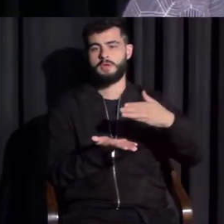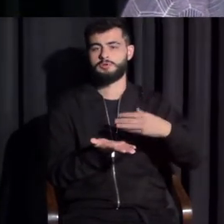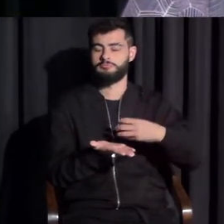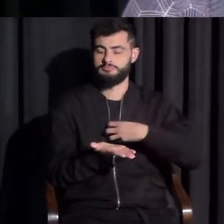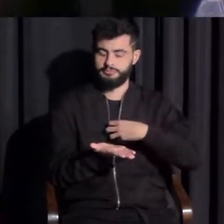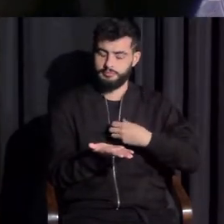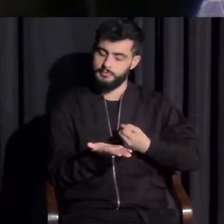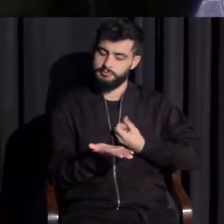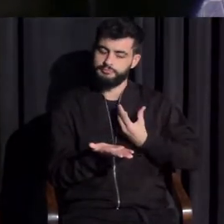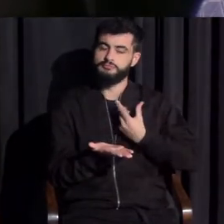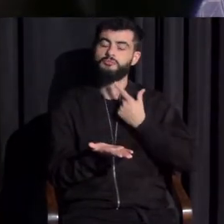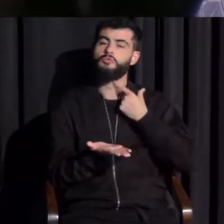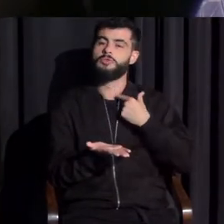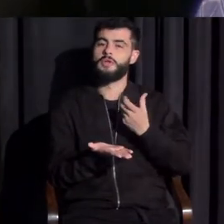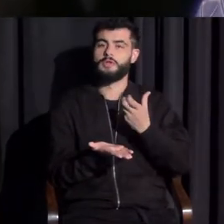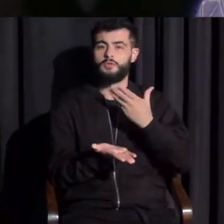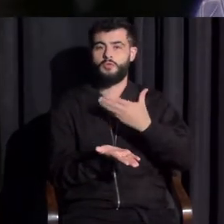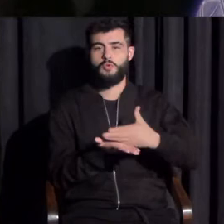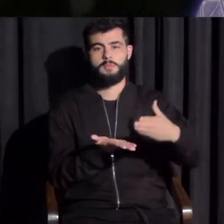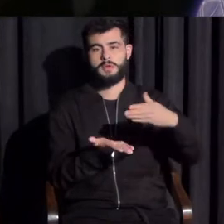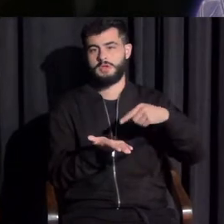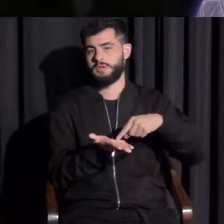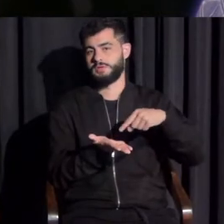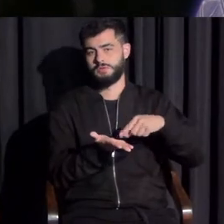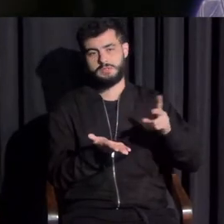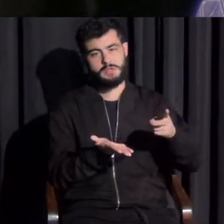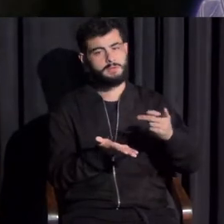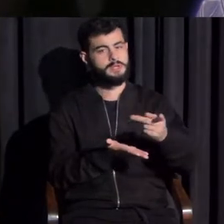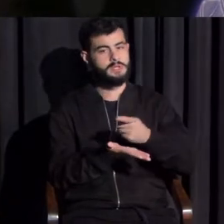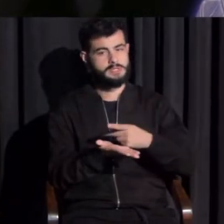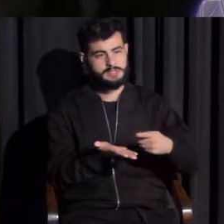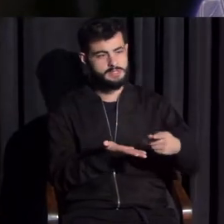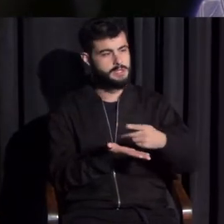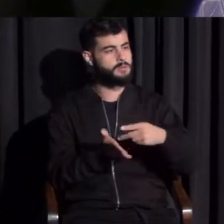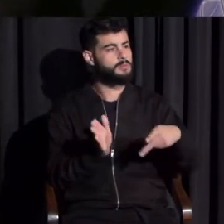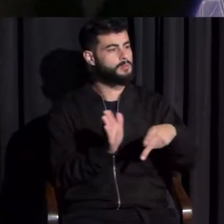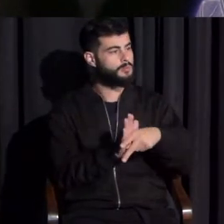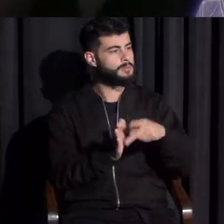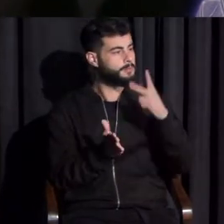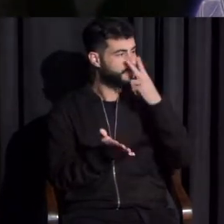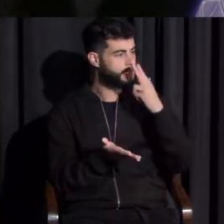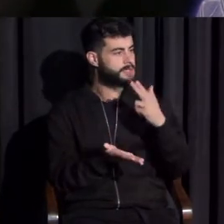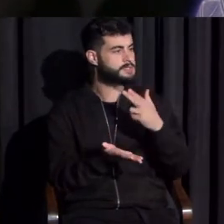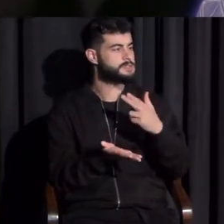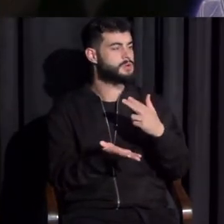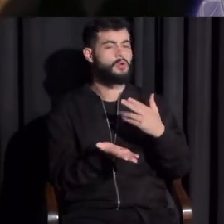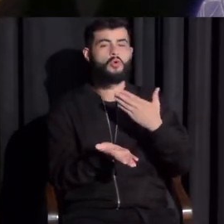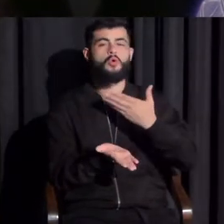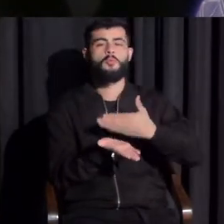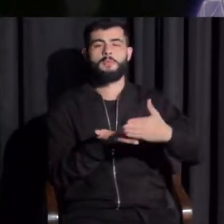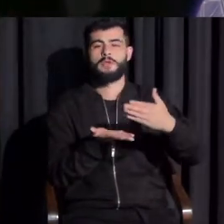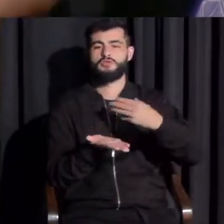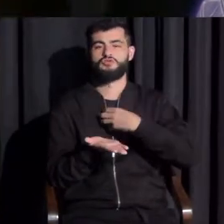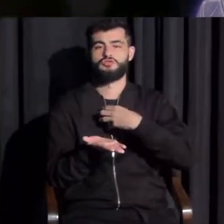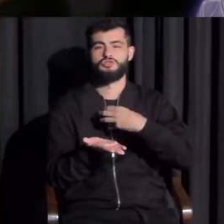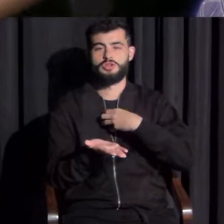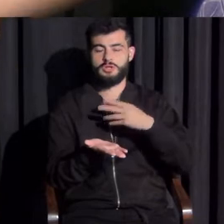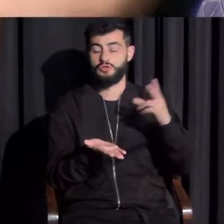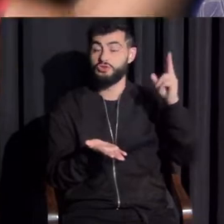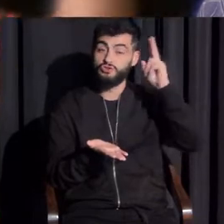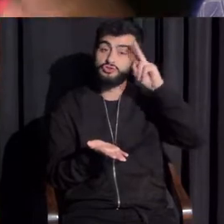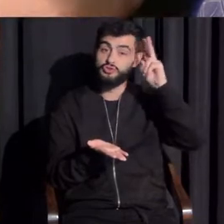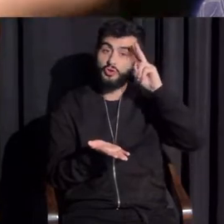das atividades, né? Há sempre ali esse desejo quase de uma primeira linguagem, como um documento histórico, esse que está